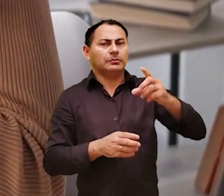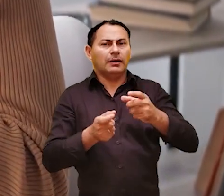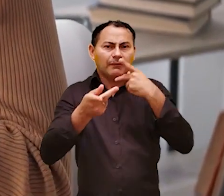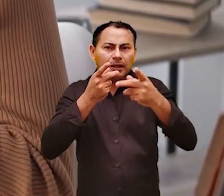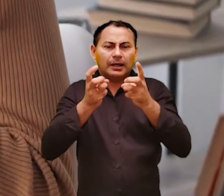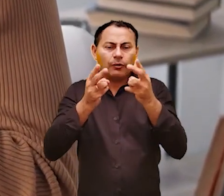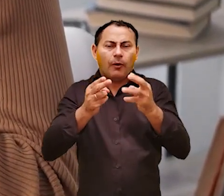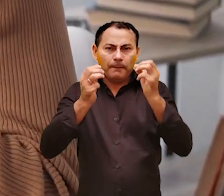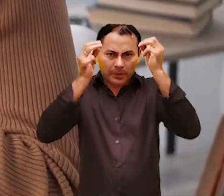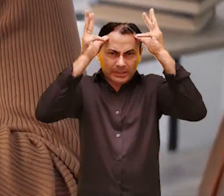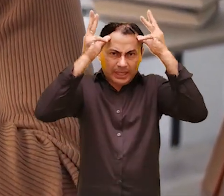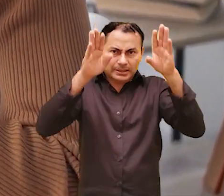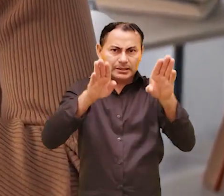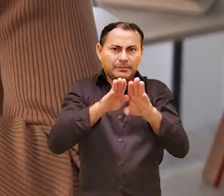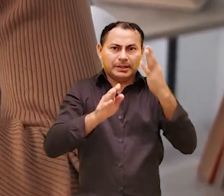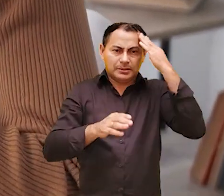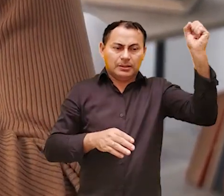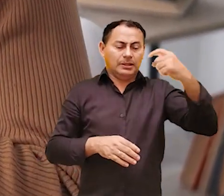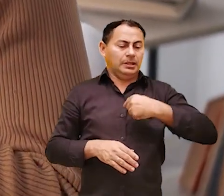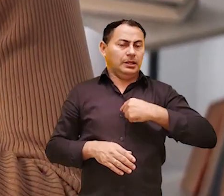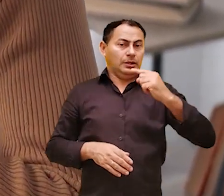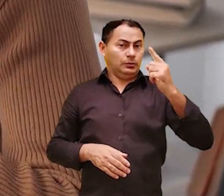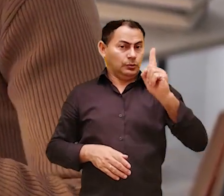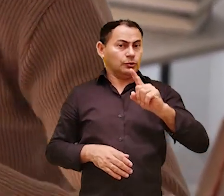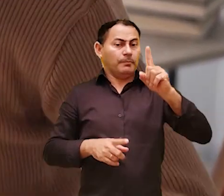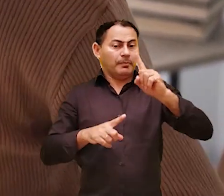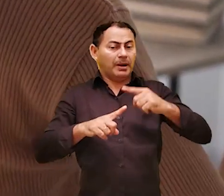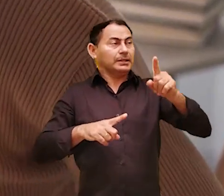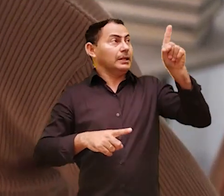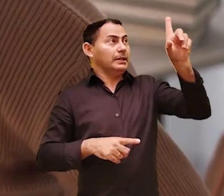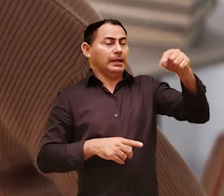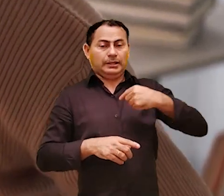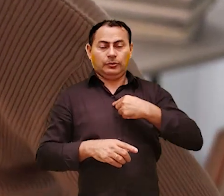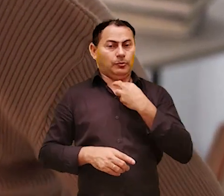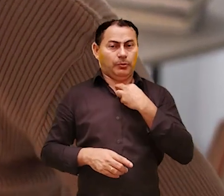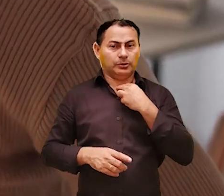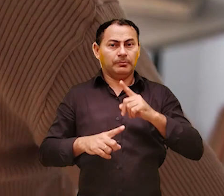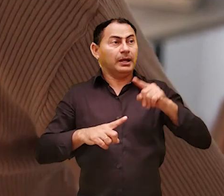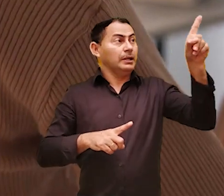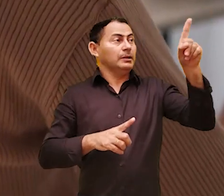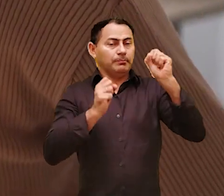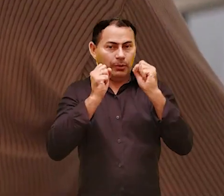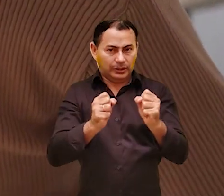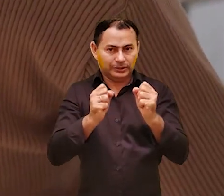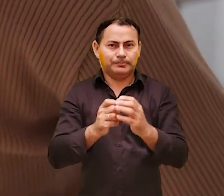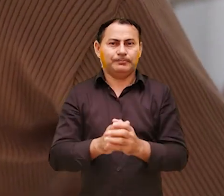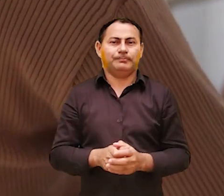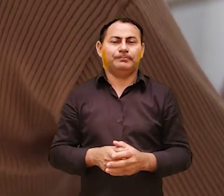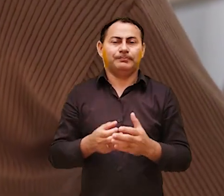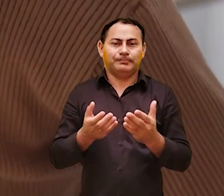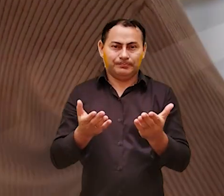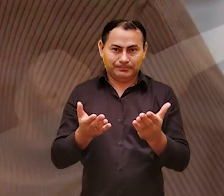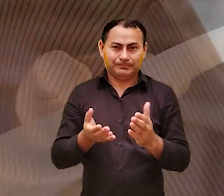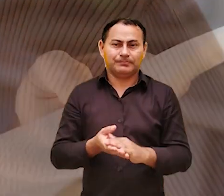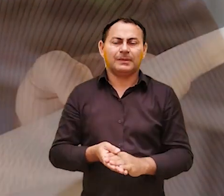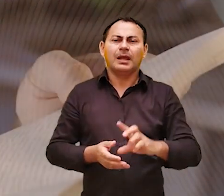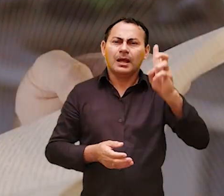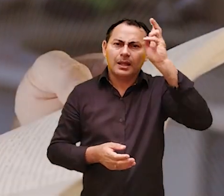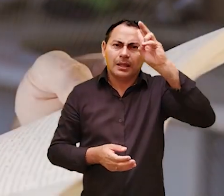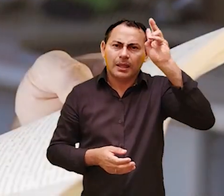poder dizer como Moisés e Salomão, eu não sou, mas Ele é. Eu não posso, mas Ele